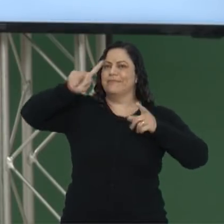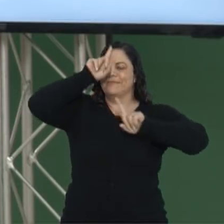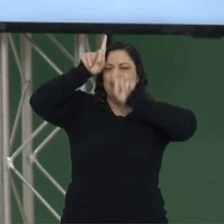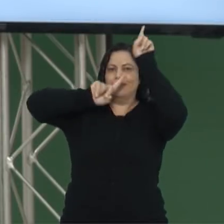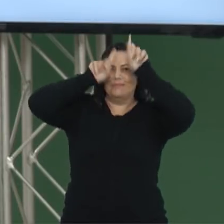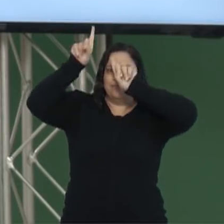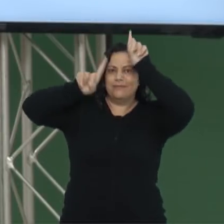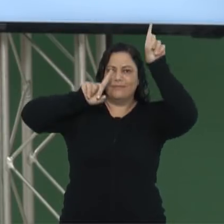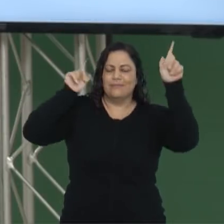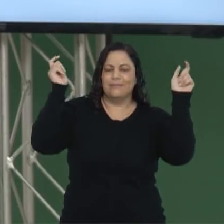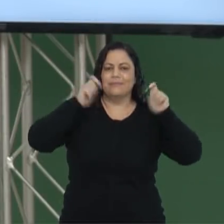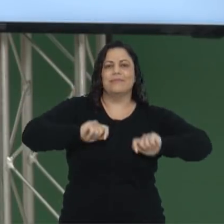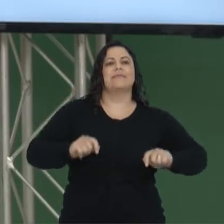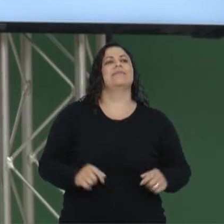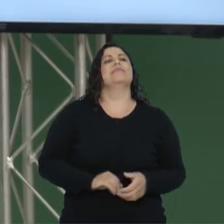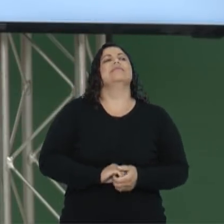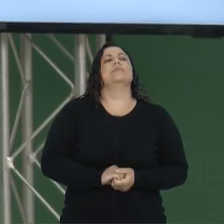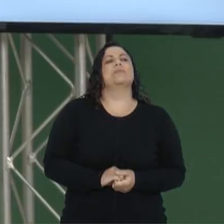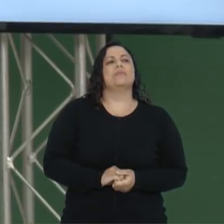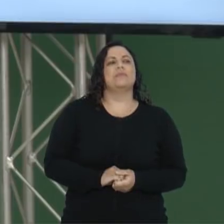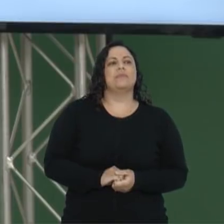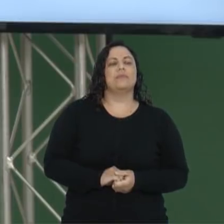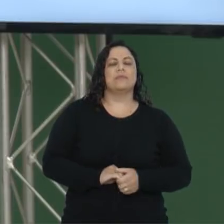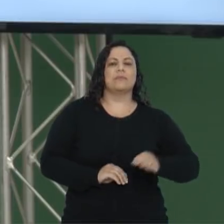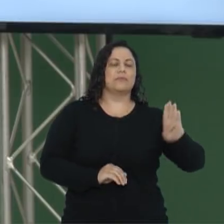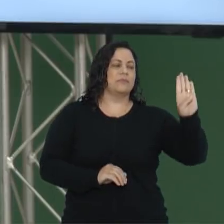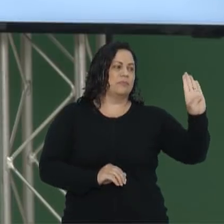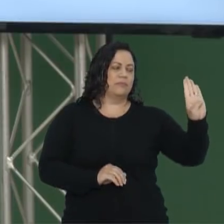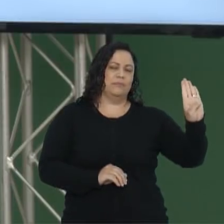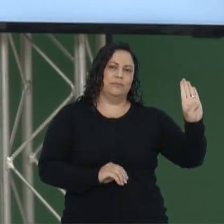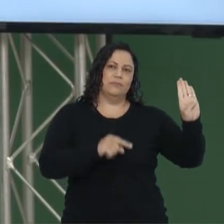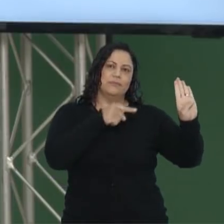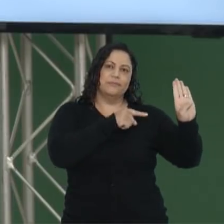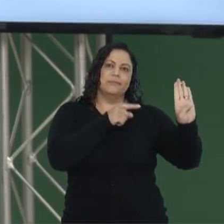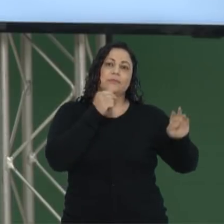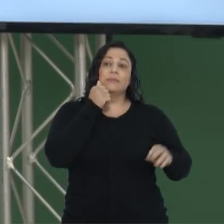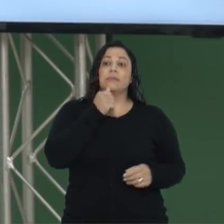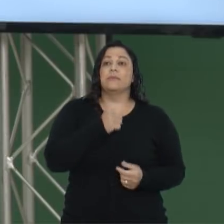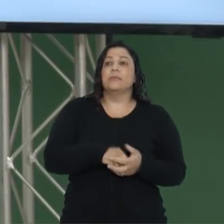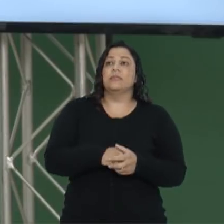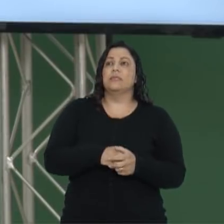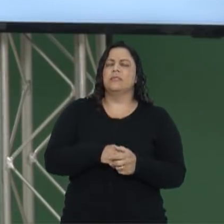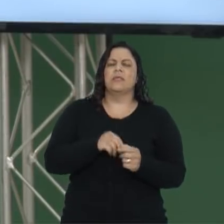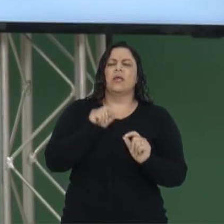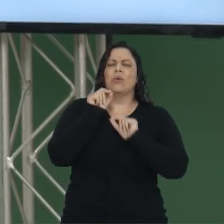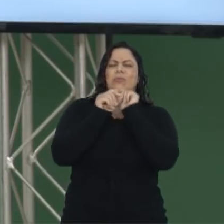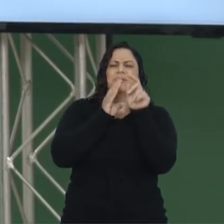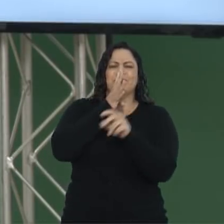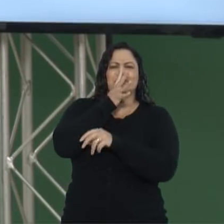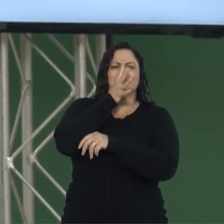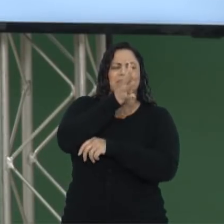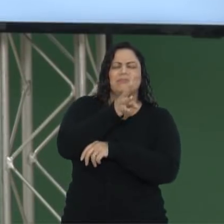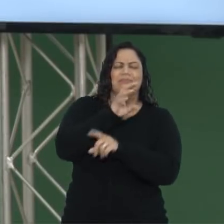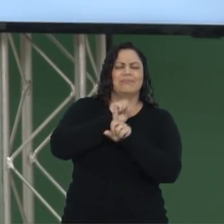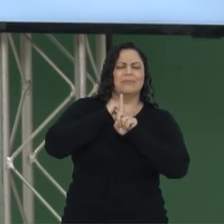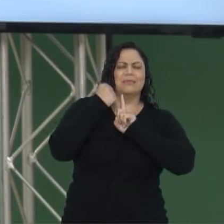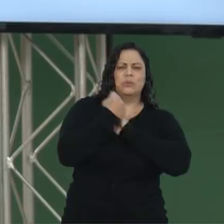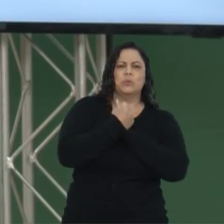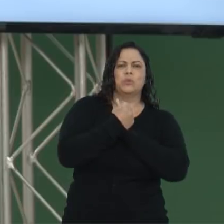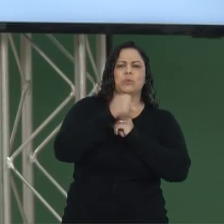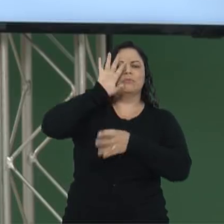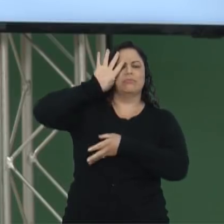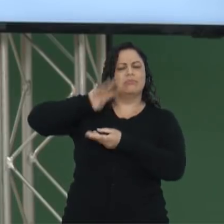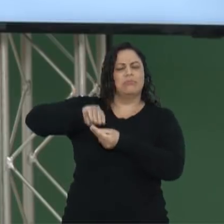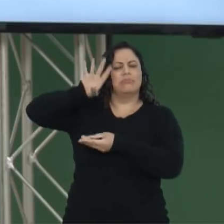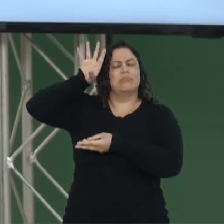suas, complementando o seu repertório. Na letra B, há uma crítica social. A gente viu que a sinopse do livro traz